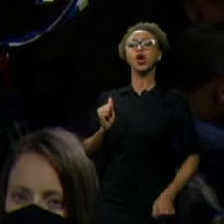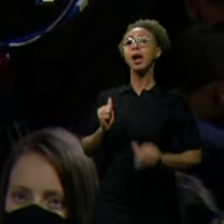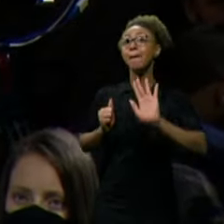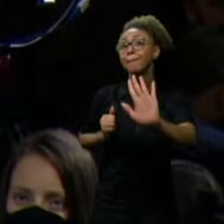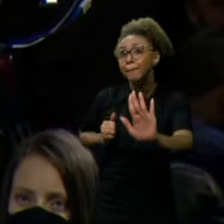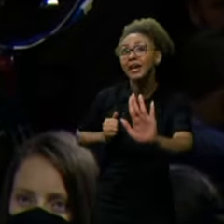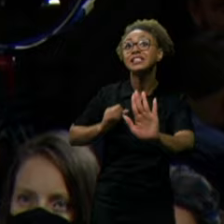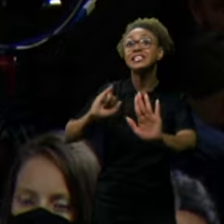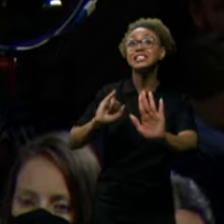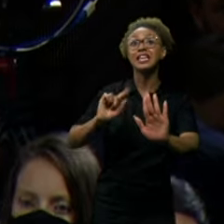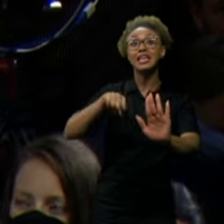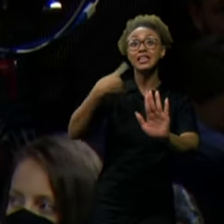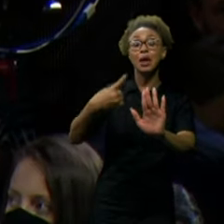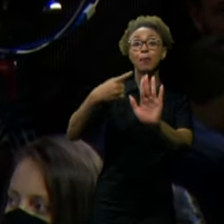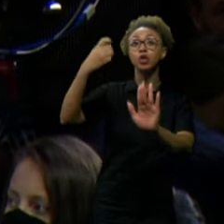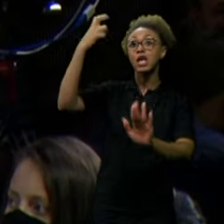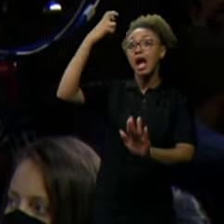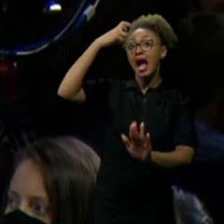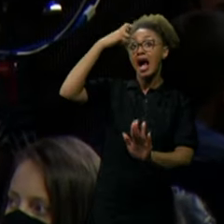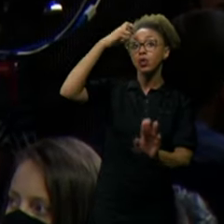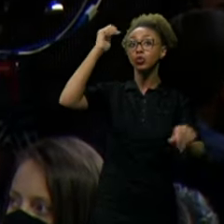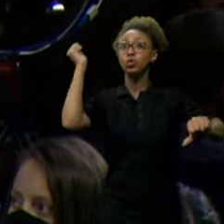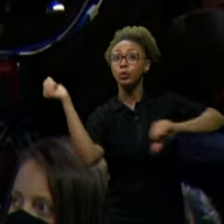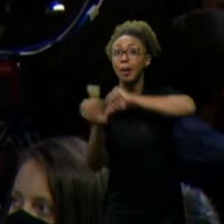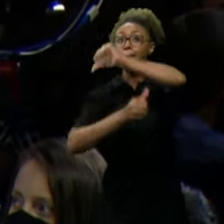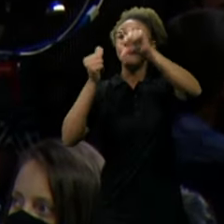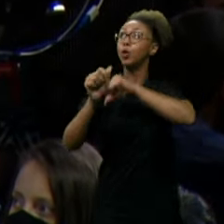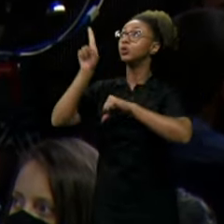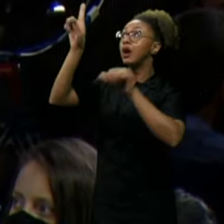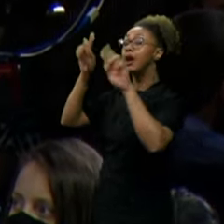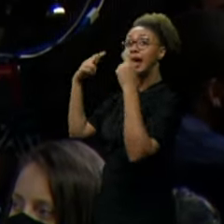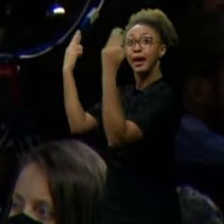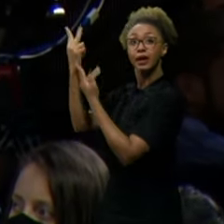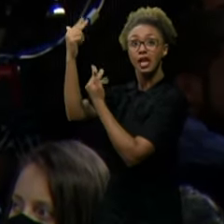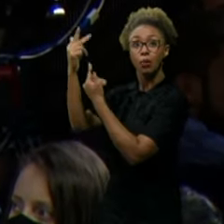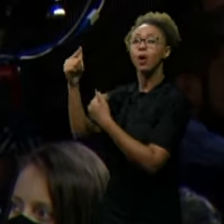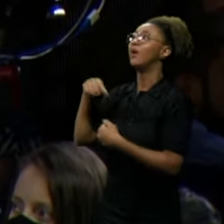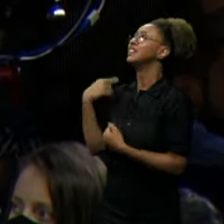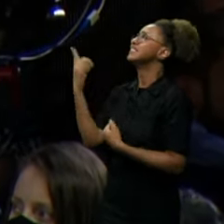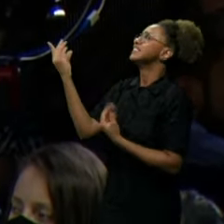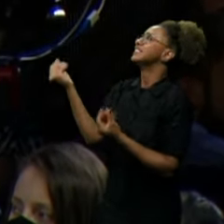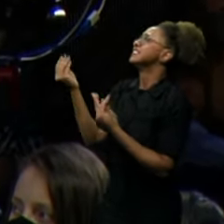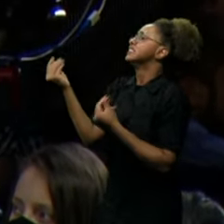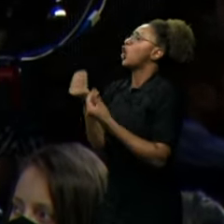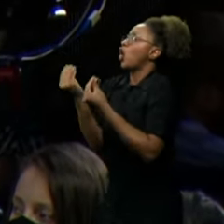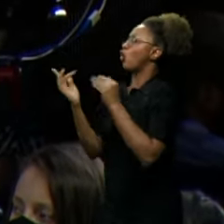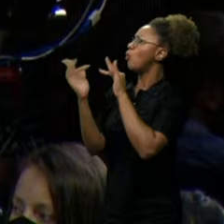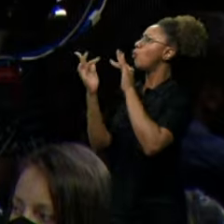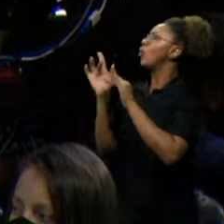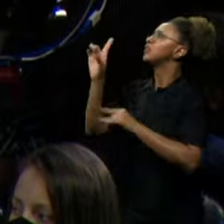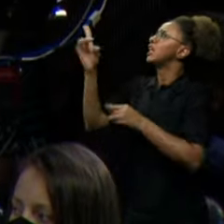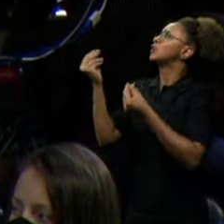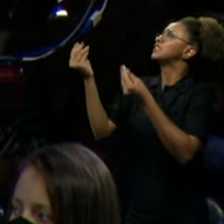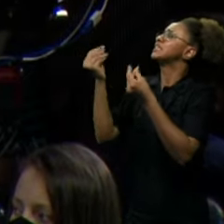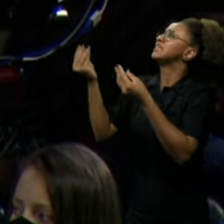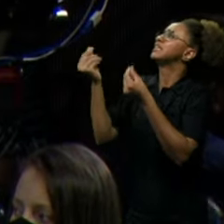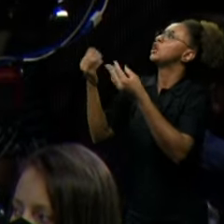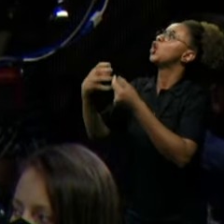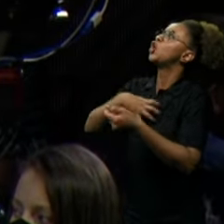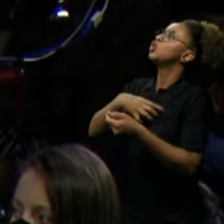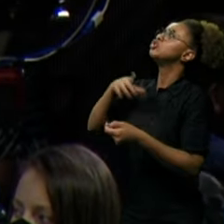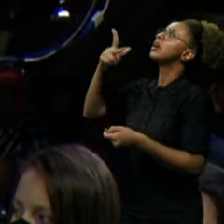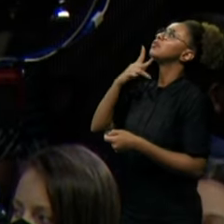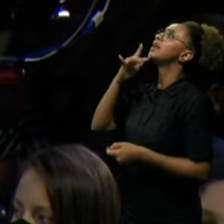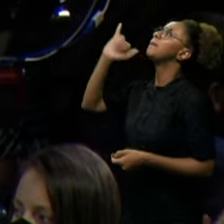como ver você então para a cultura do Reino de Deus temos dificuldade de nos relacionarmos com Deus na abrangência e na forma